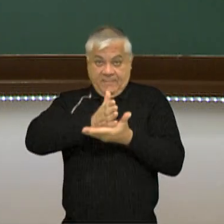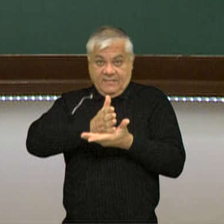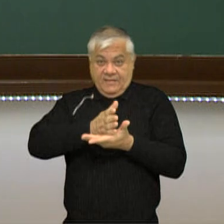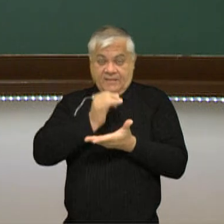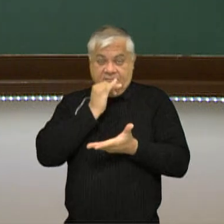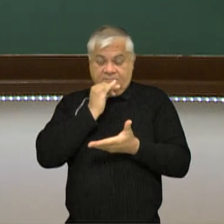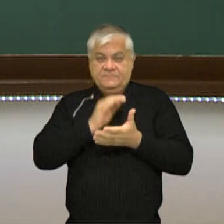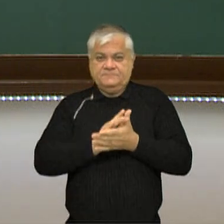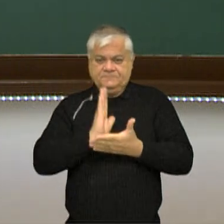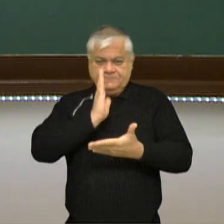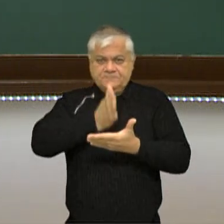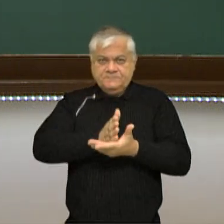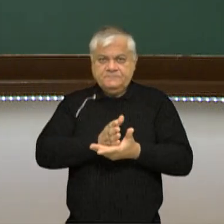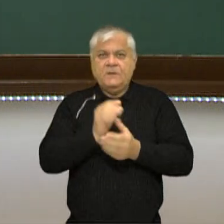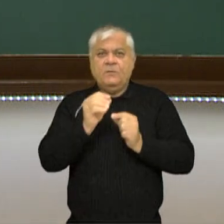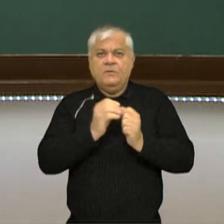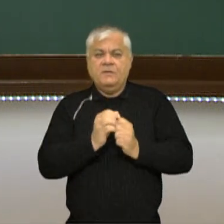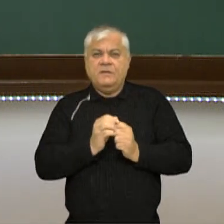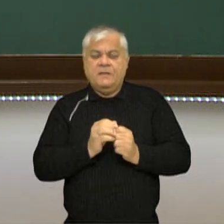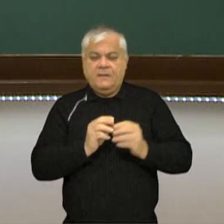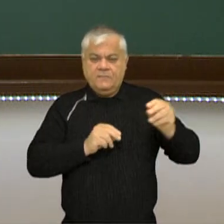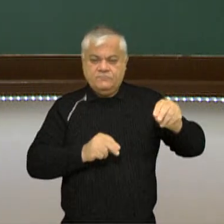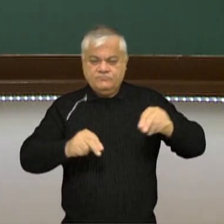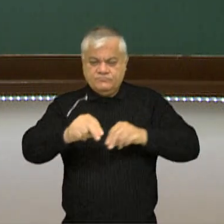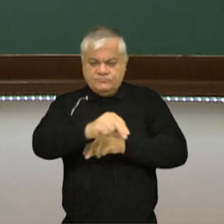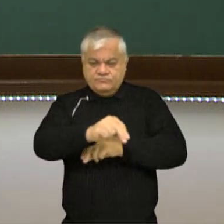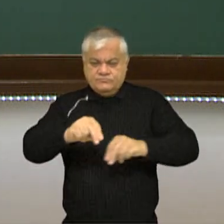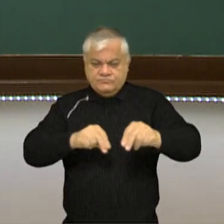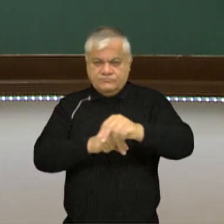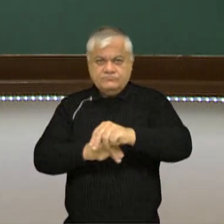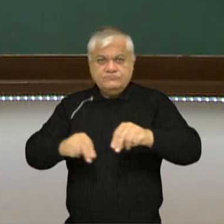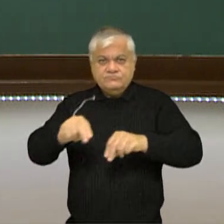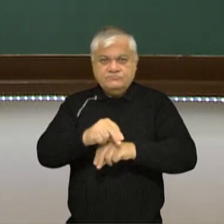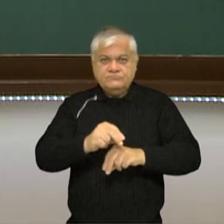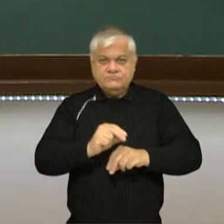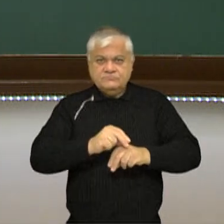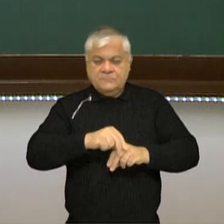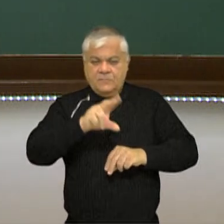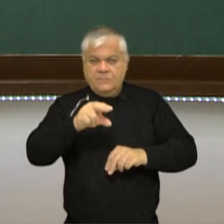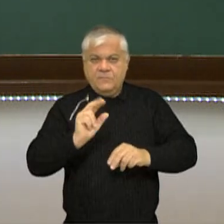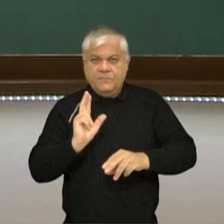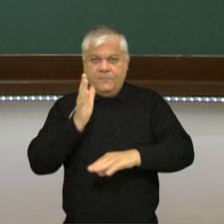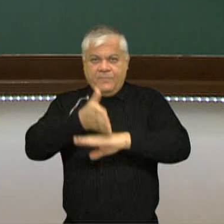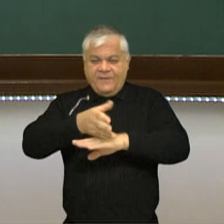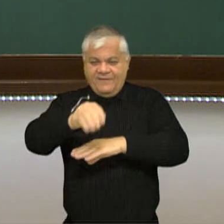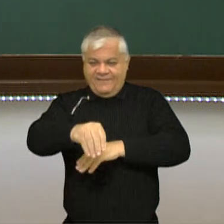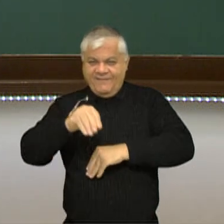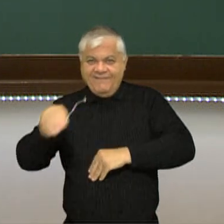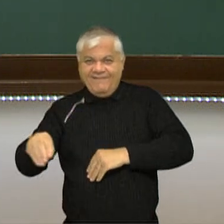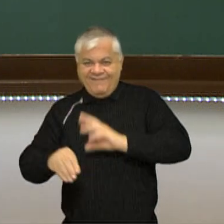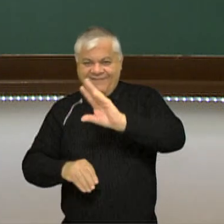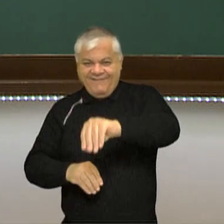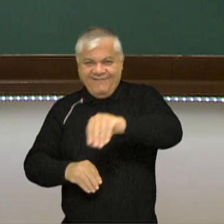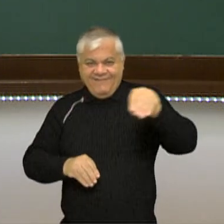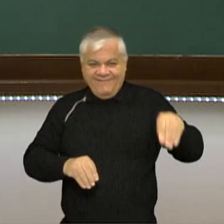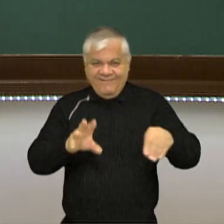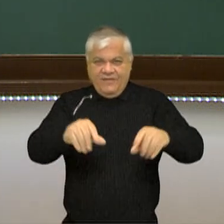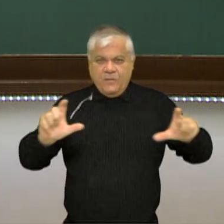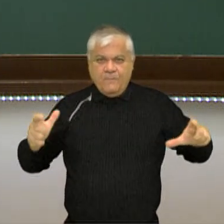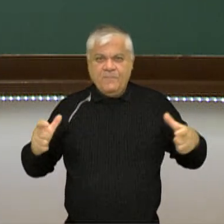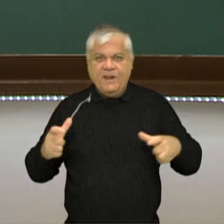aquele momento onde ocorrem as trocas, as capturas de peças e o número de peças começa a